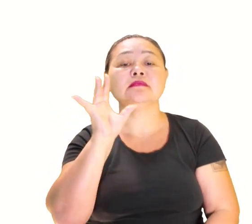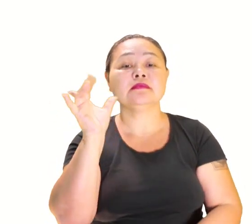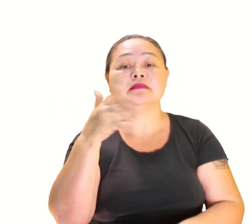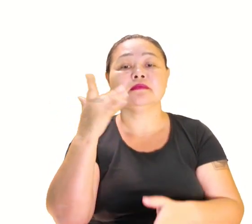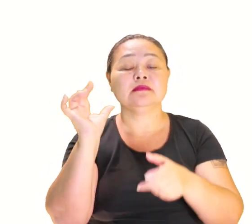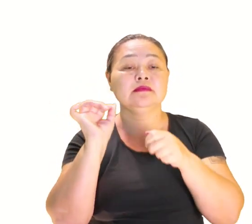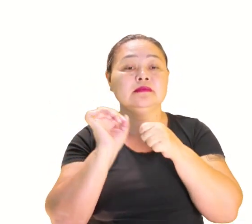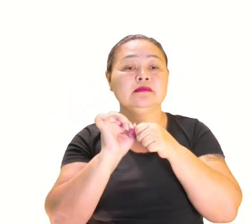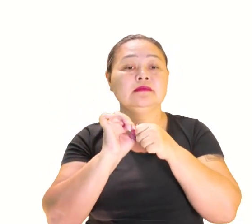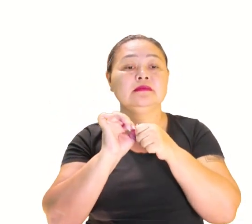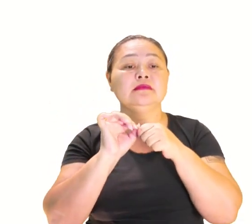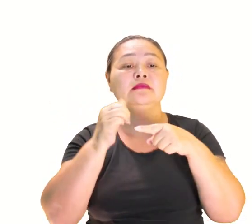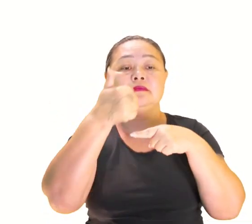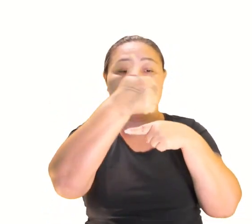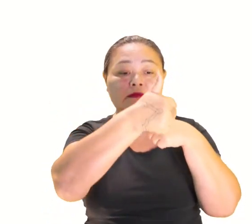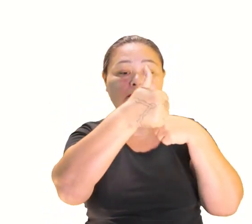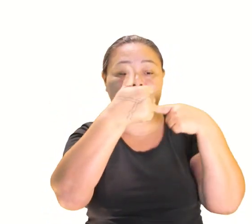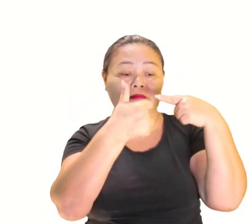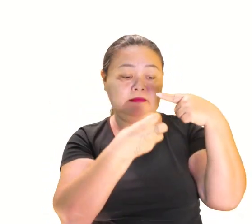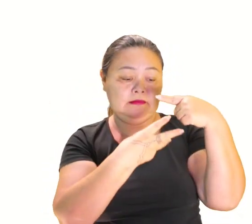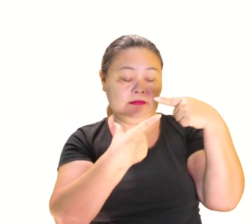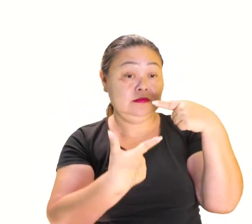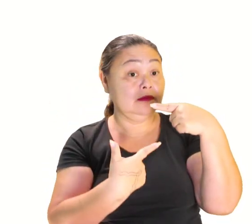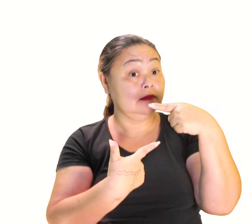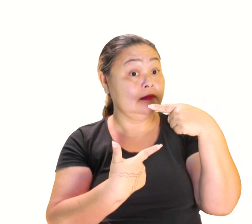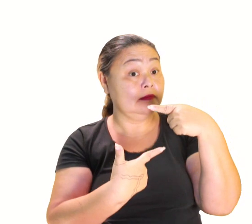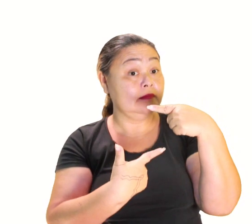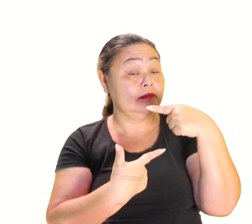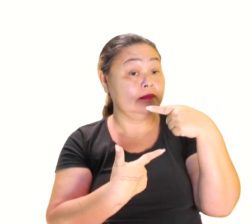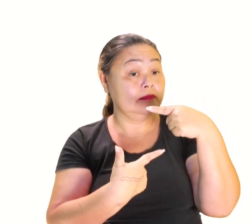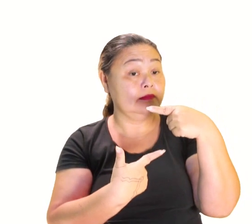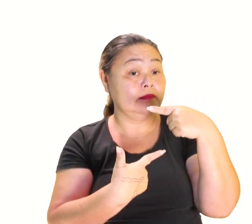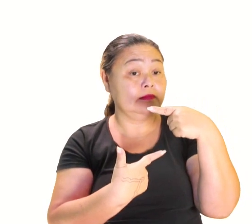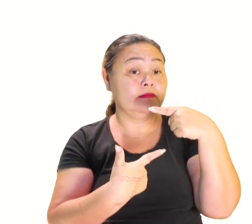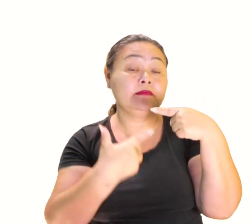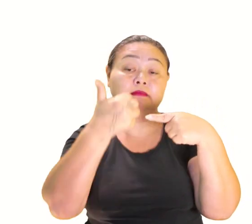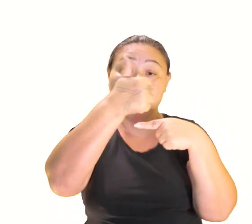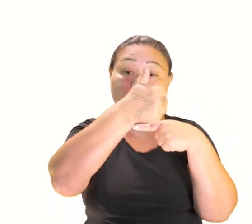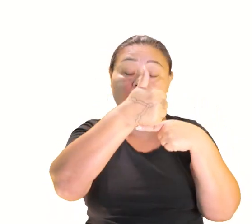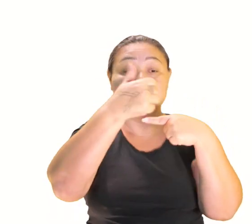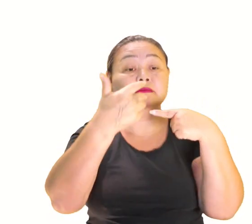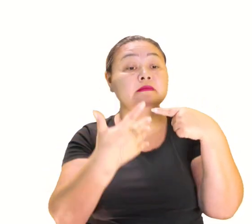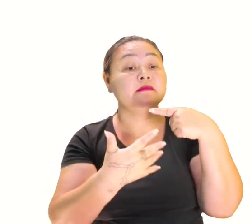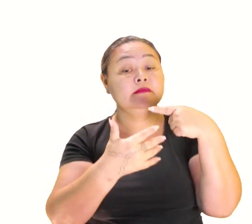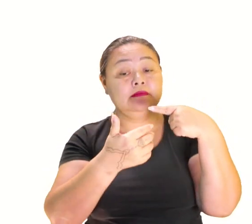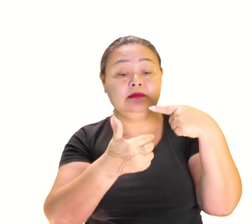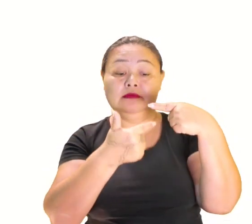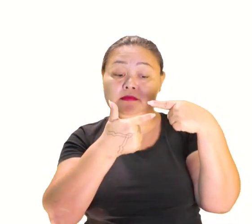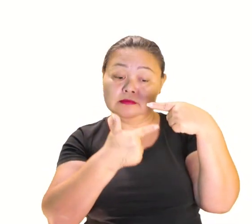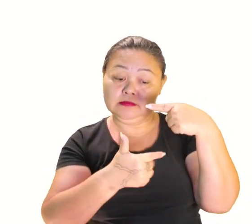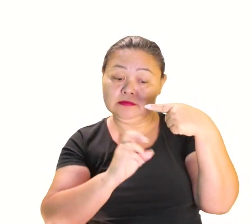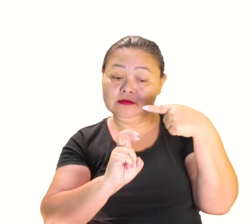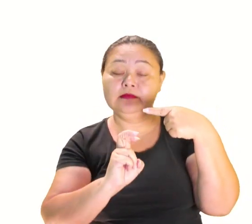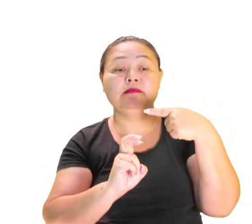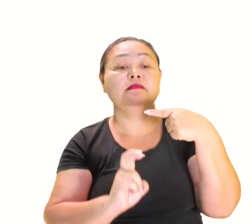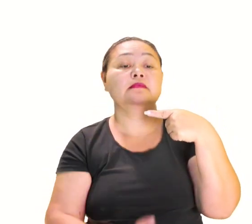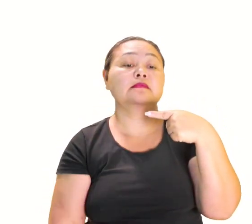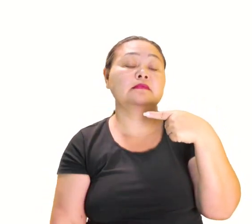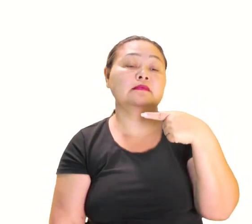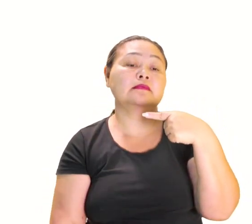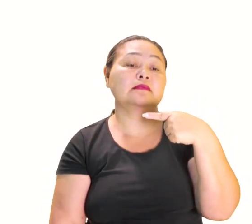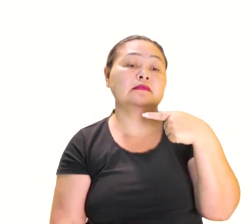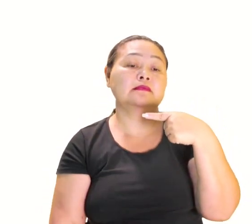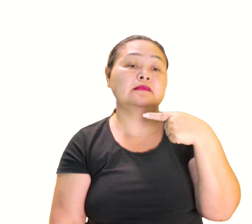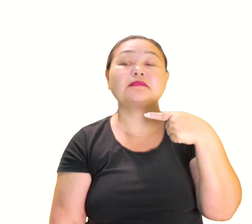fazer? Vamos. Ó, 1 sobre 32 é o que mesmo? É 1 sobre... Sim, 2 elevado à quinta potência. 2 elevado à